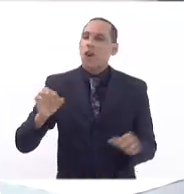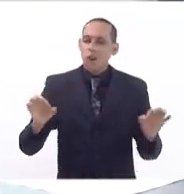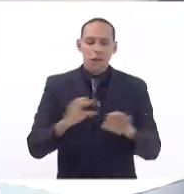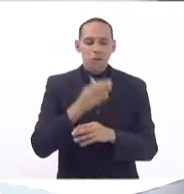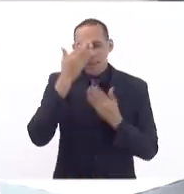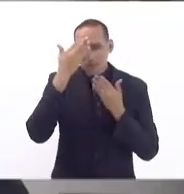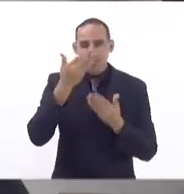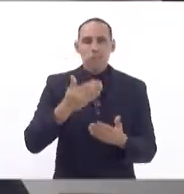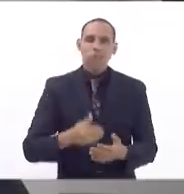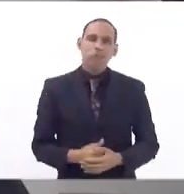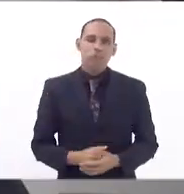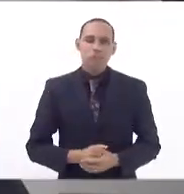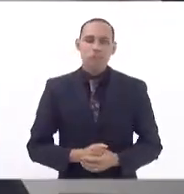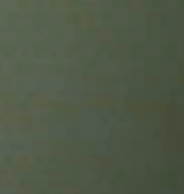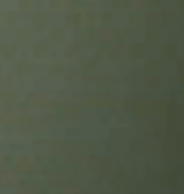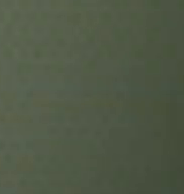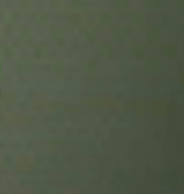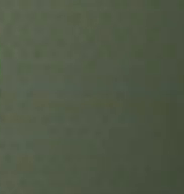todos